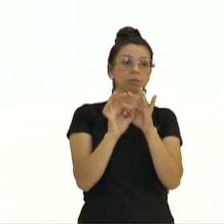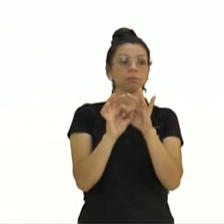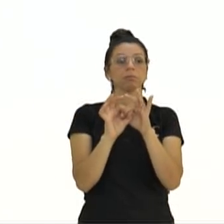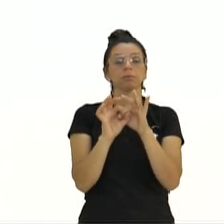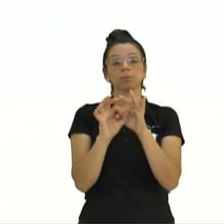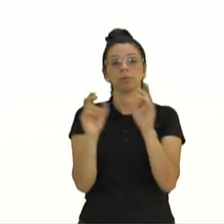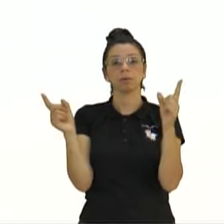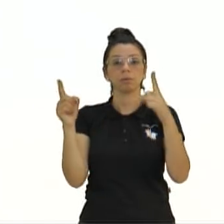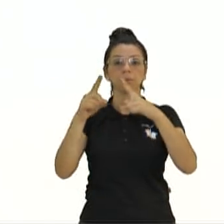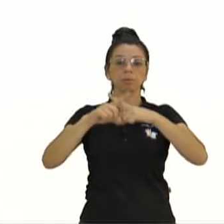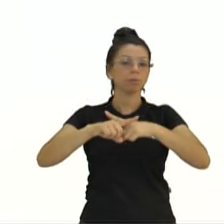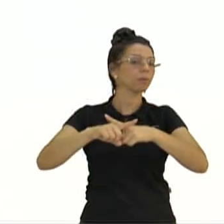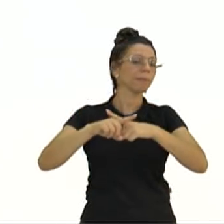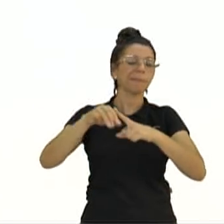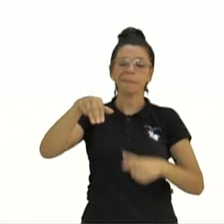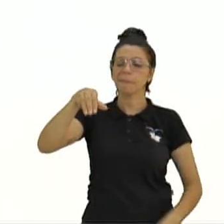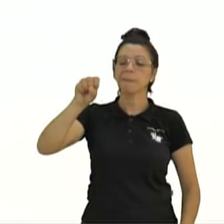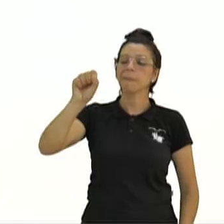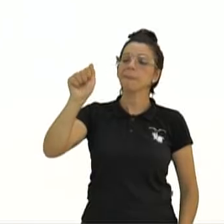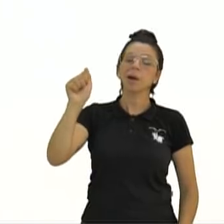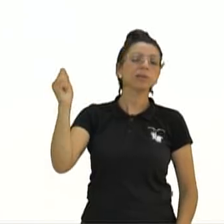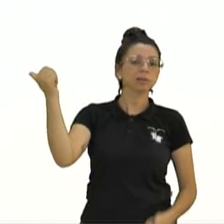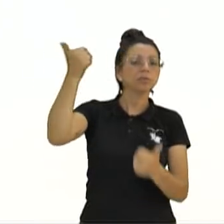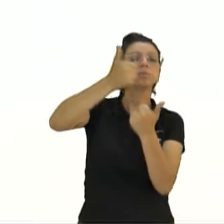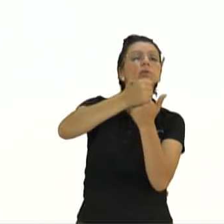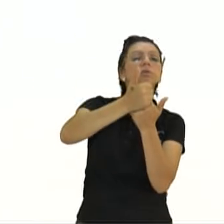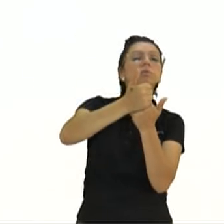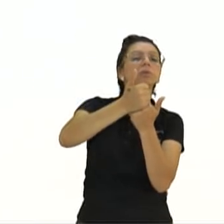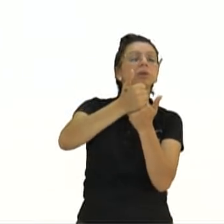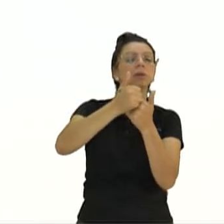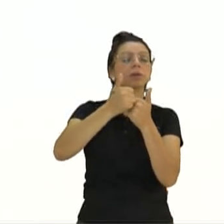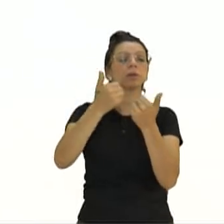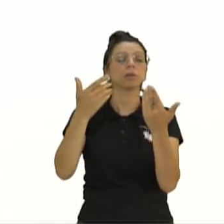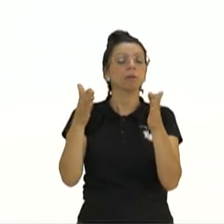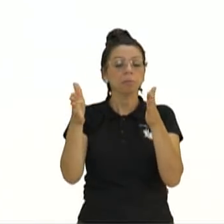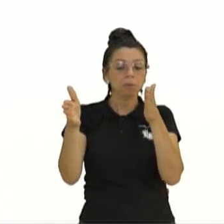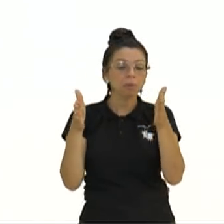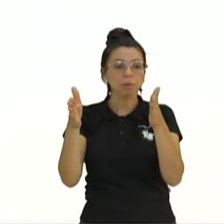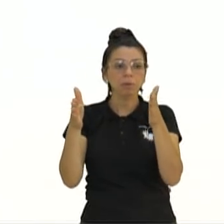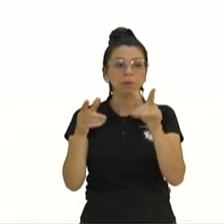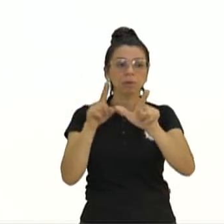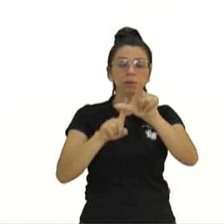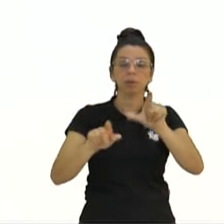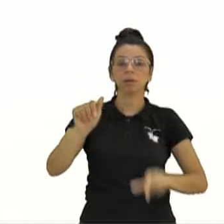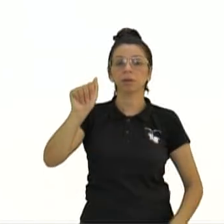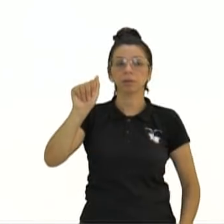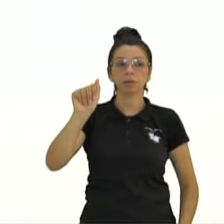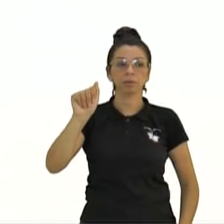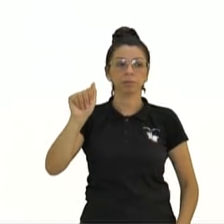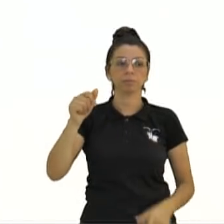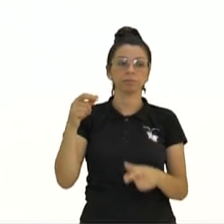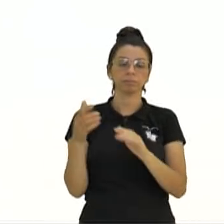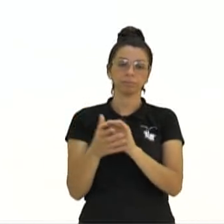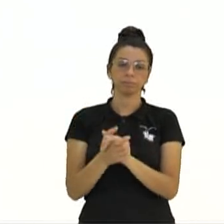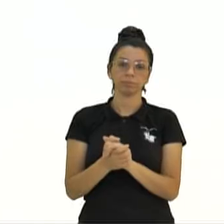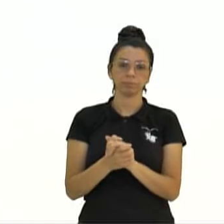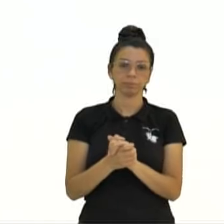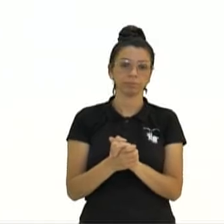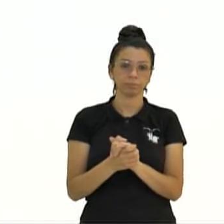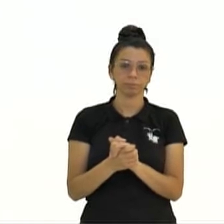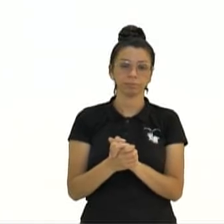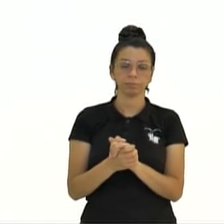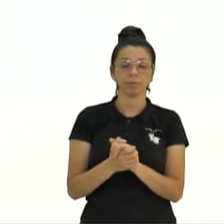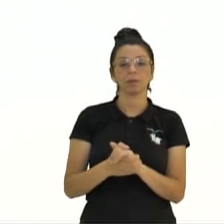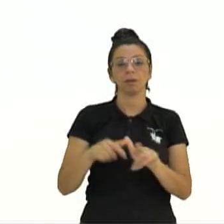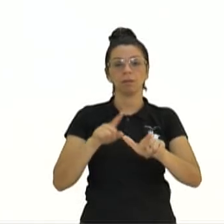de oposição que o mas, nesse período seria letra A, o porquê, letra B,